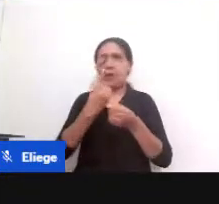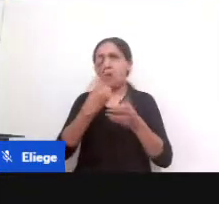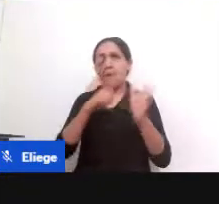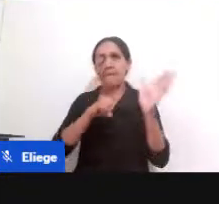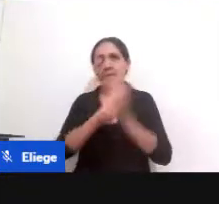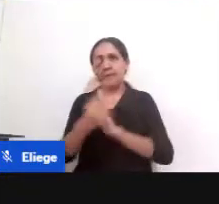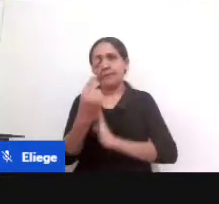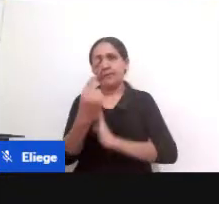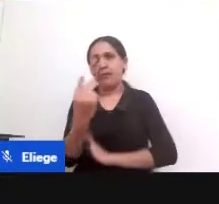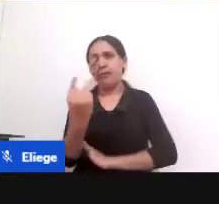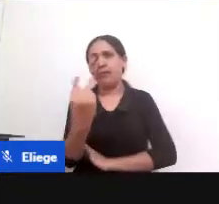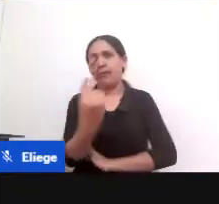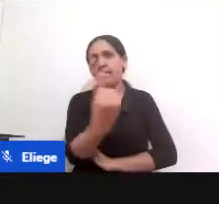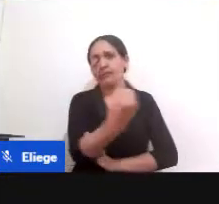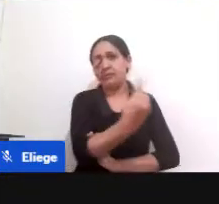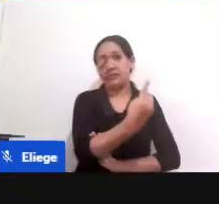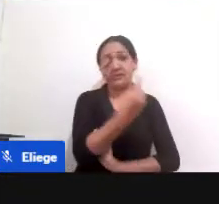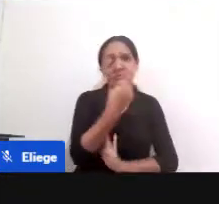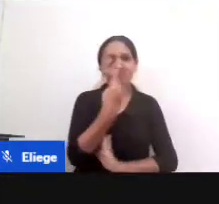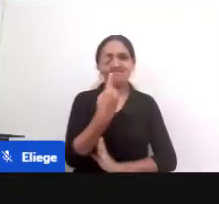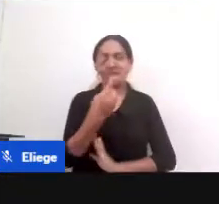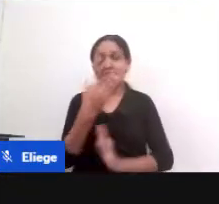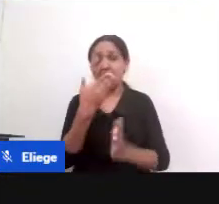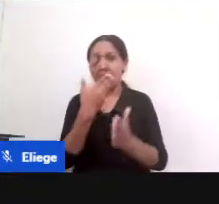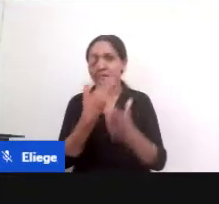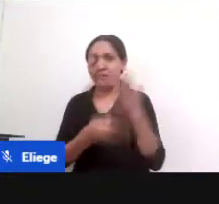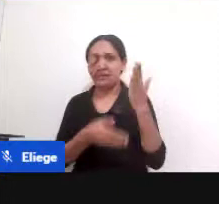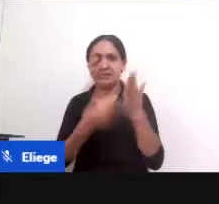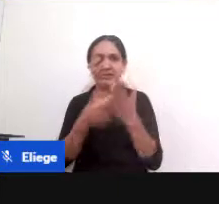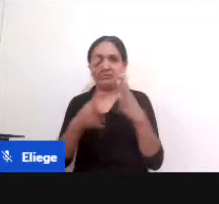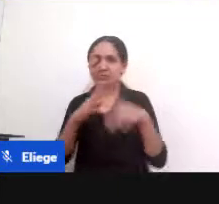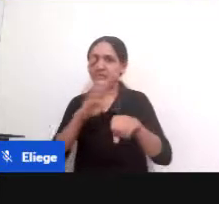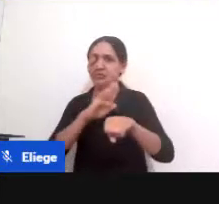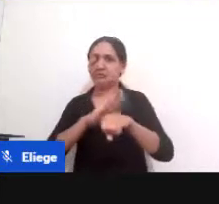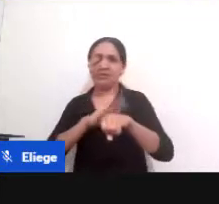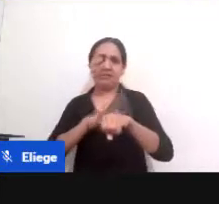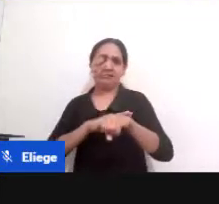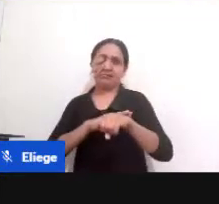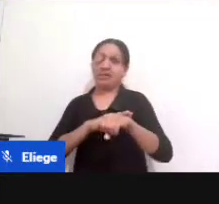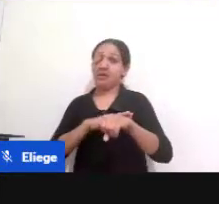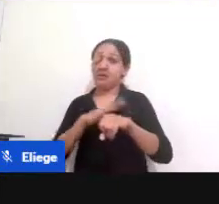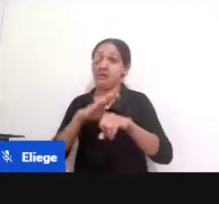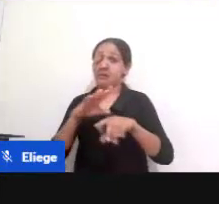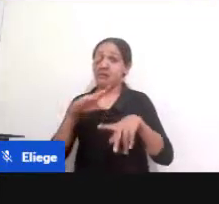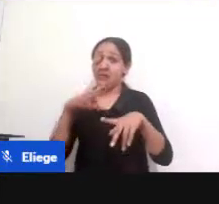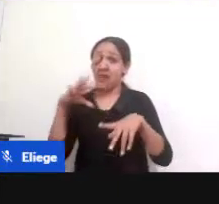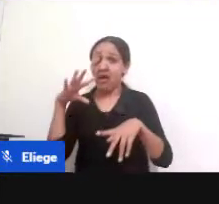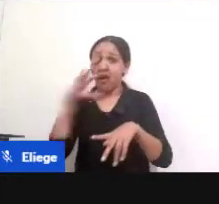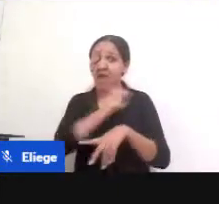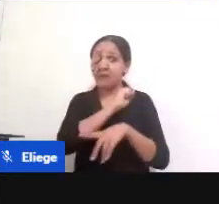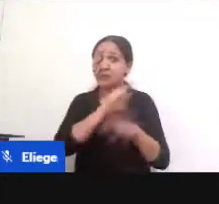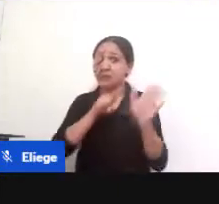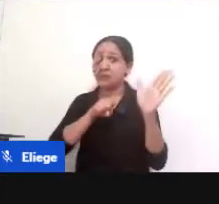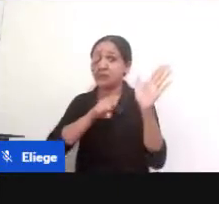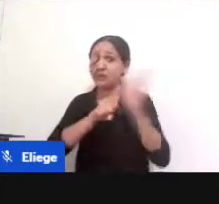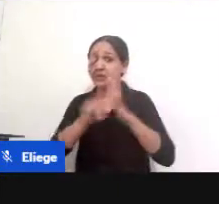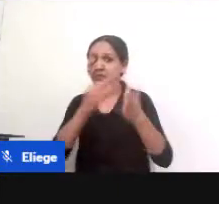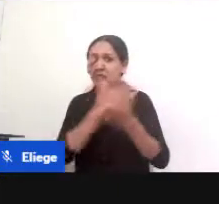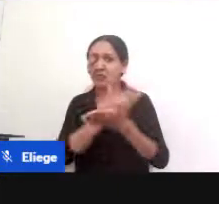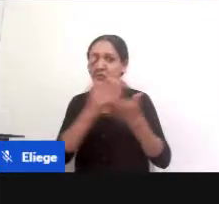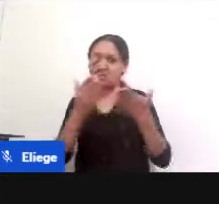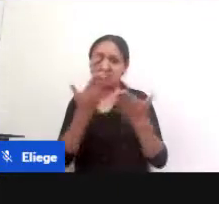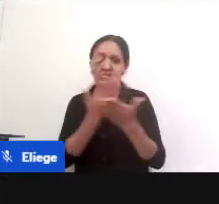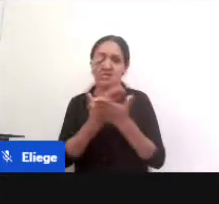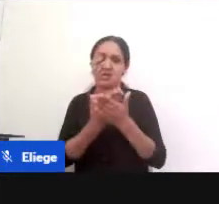fazer isso, porque senão você vai perder metade da sua aula. Isso é uma coisa rápida, pode ser feito no início da aula, na quadra.